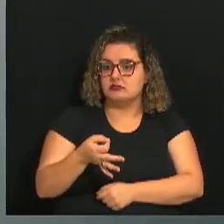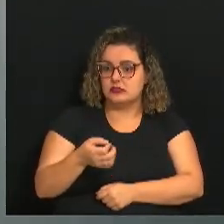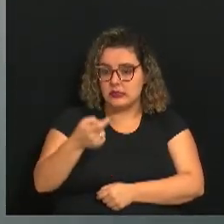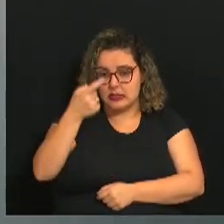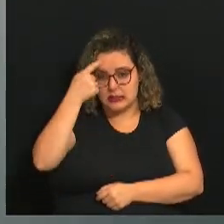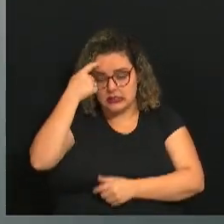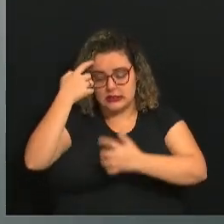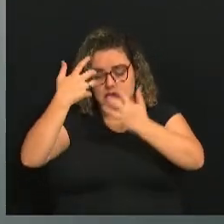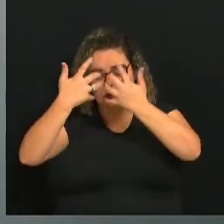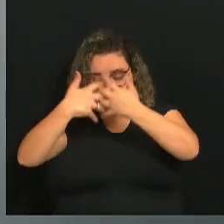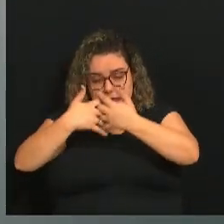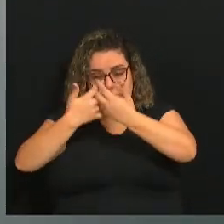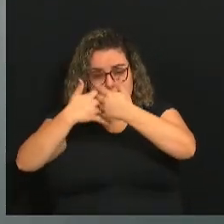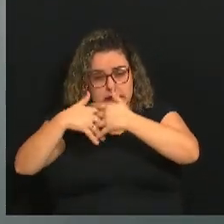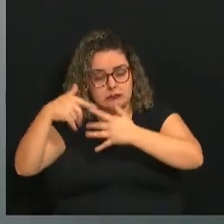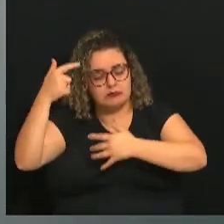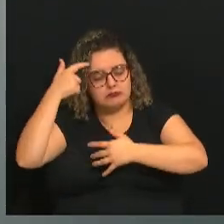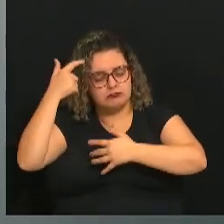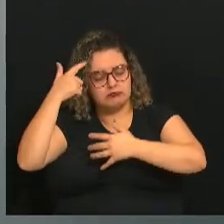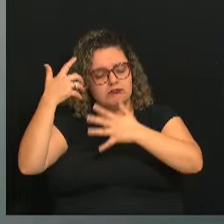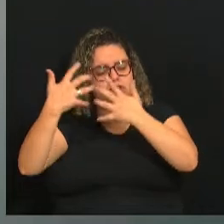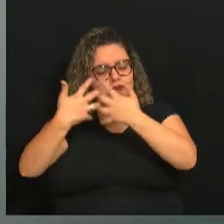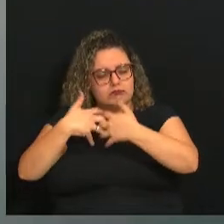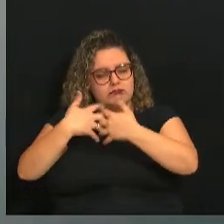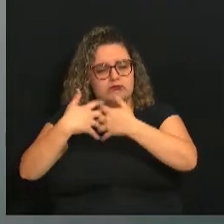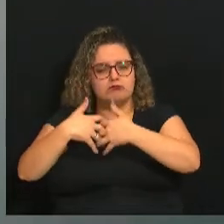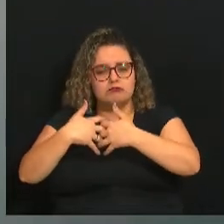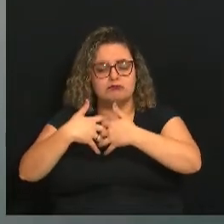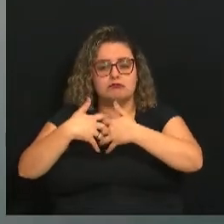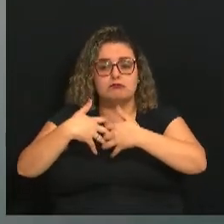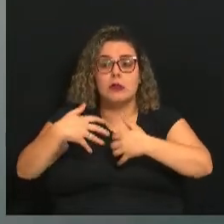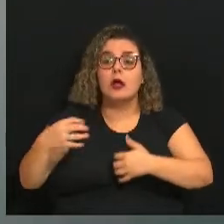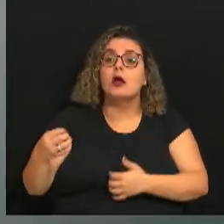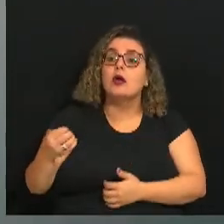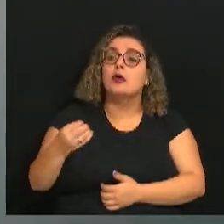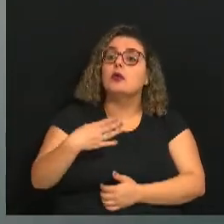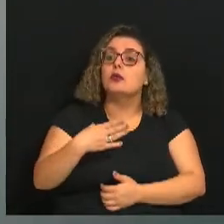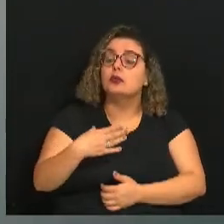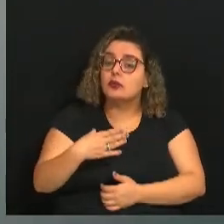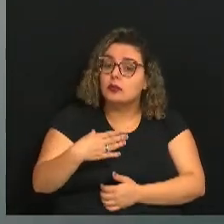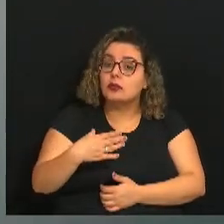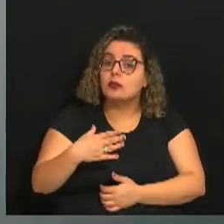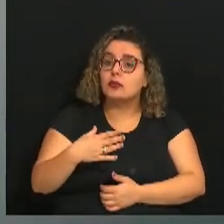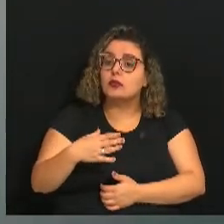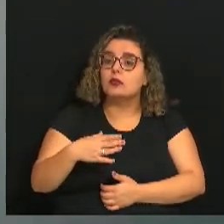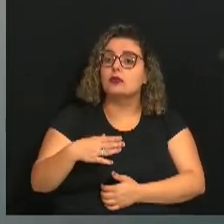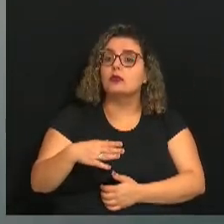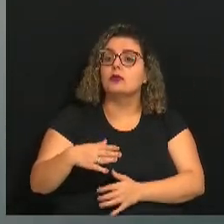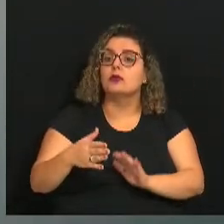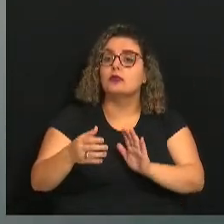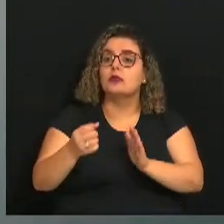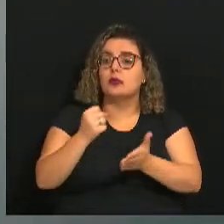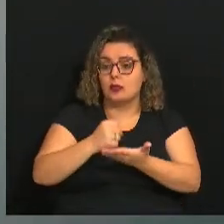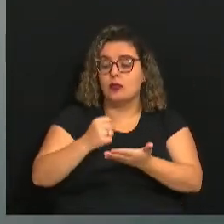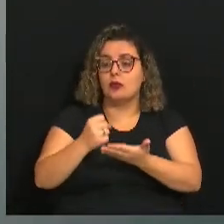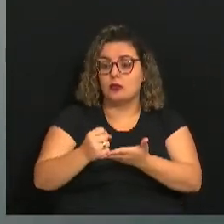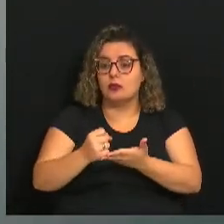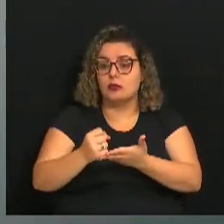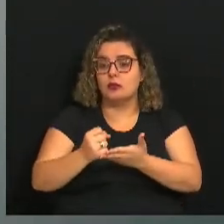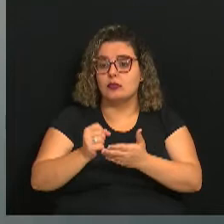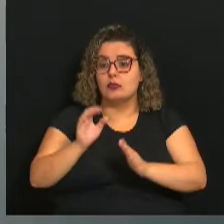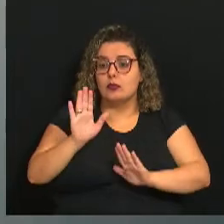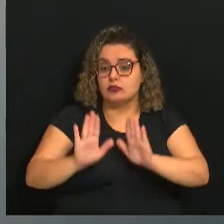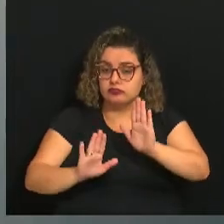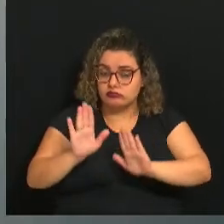sentido aqui, porque nós vamos, em algum momento, fazer um novo termo de referência. A gente está caminhando para fazer isso, nós